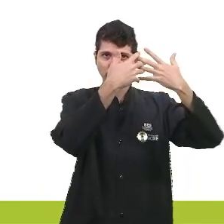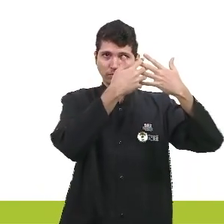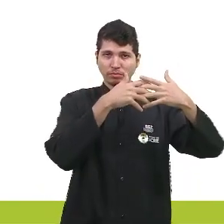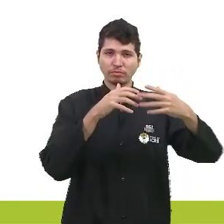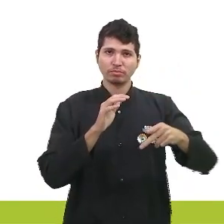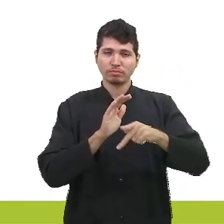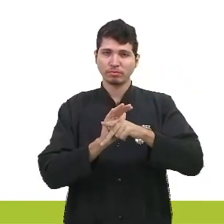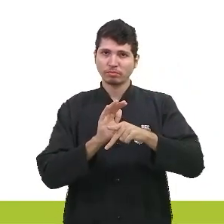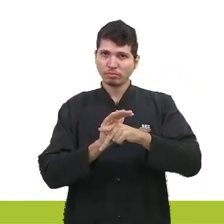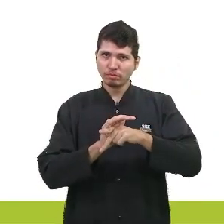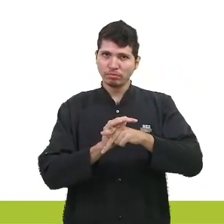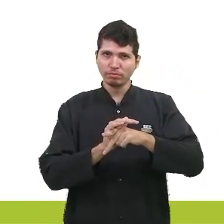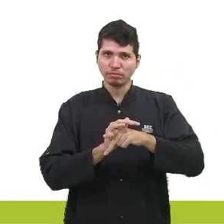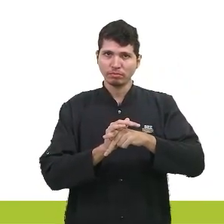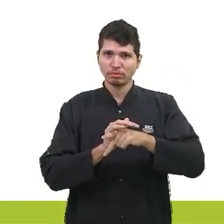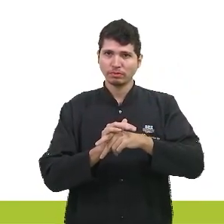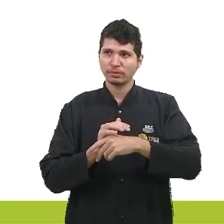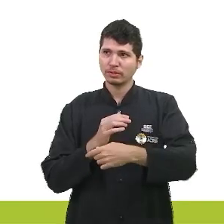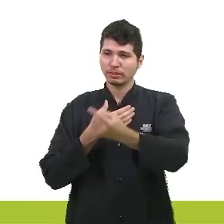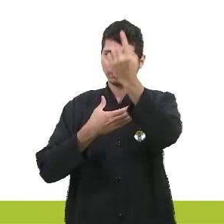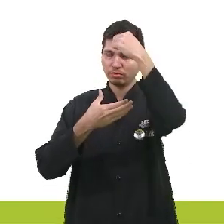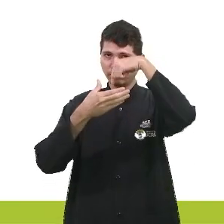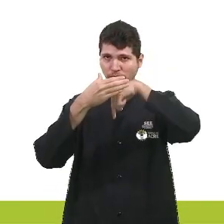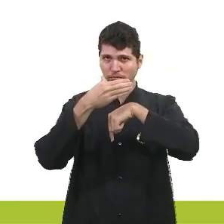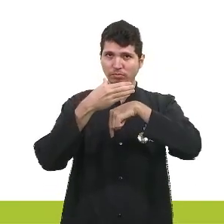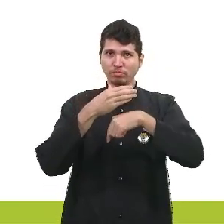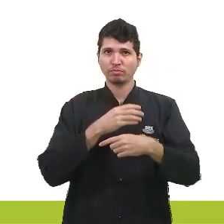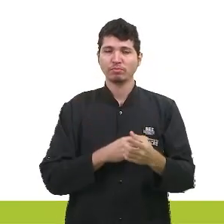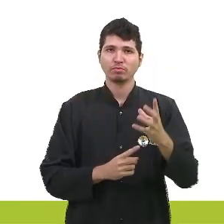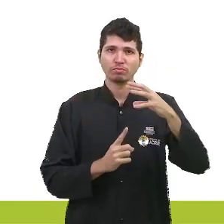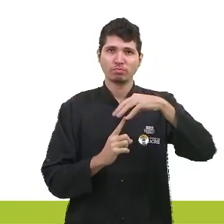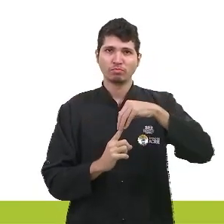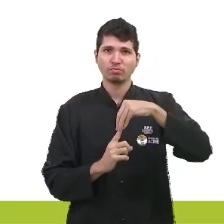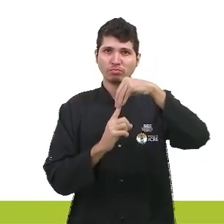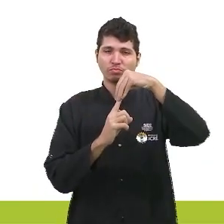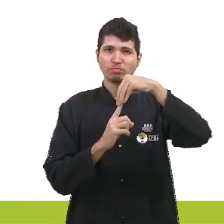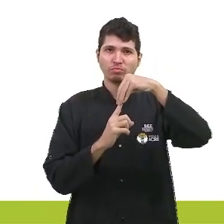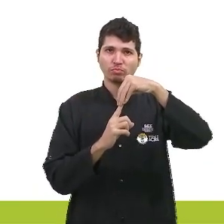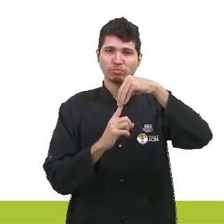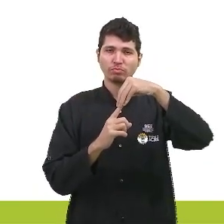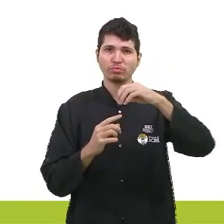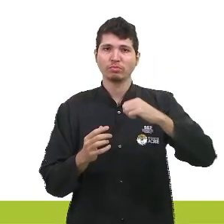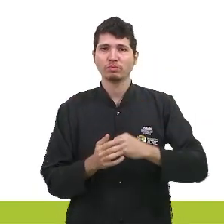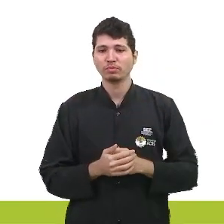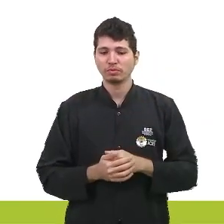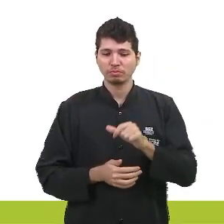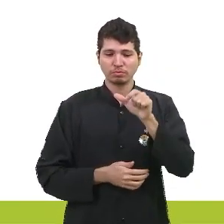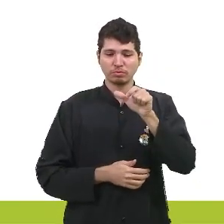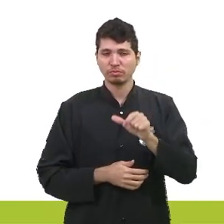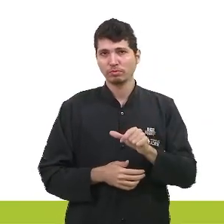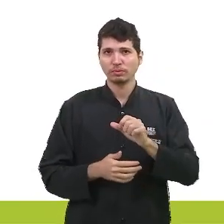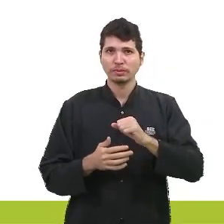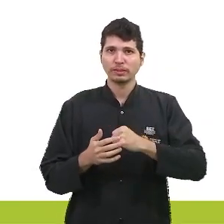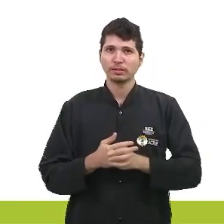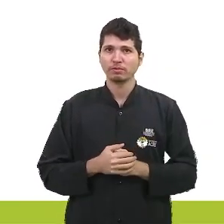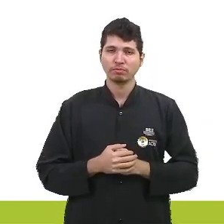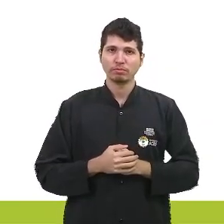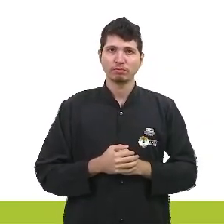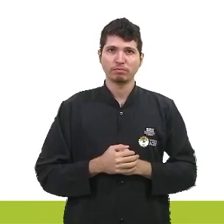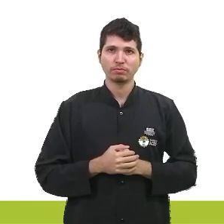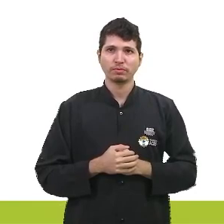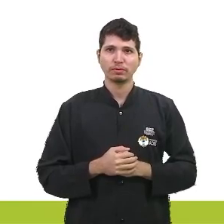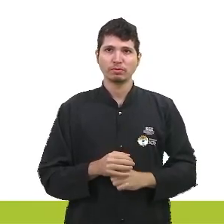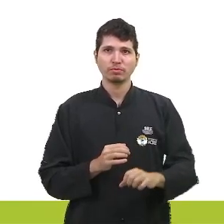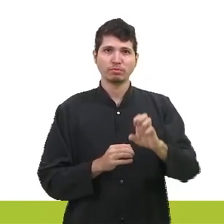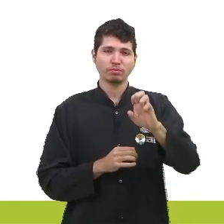e sobre as outras é o únic no mundo question sua excia é oente que